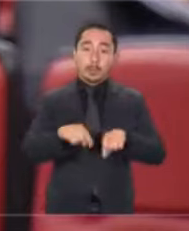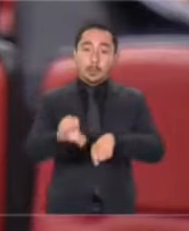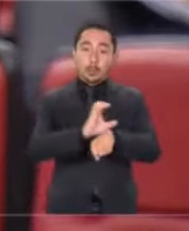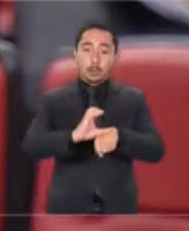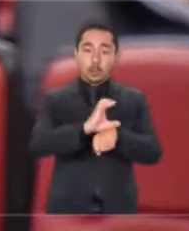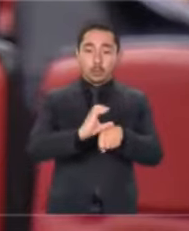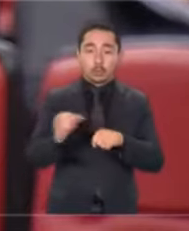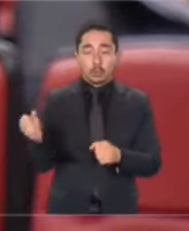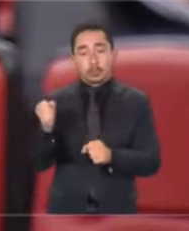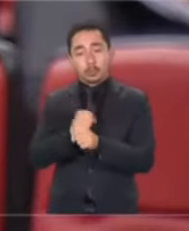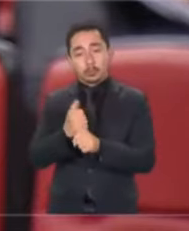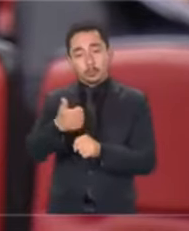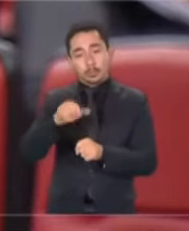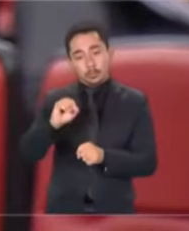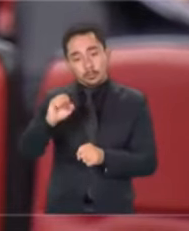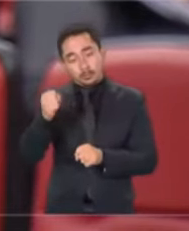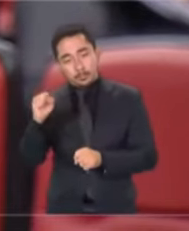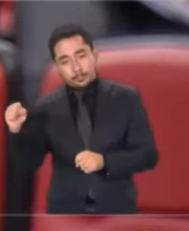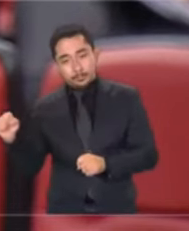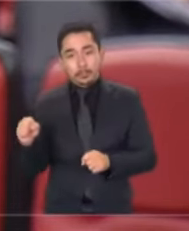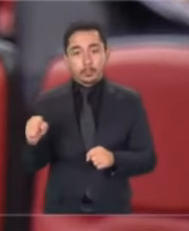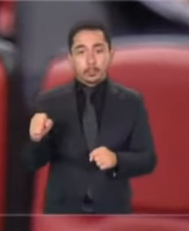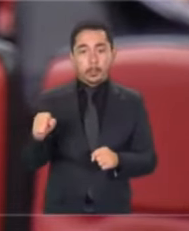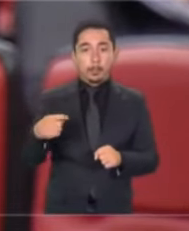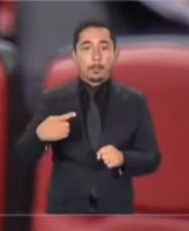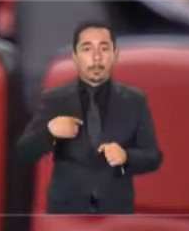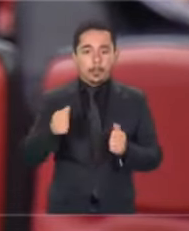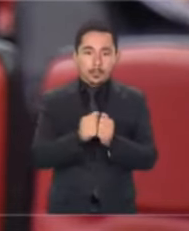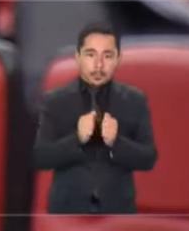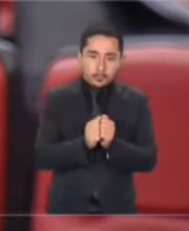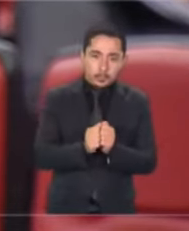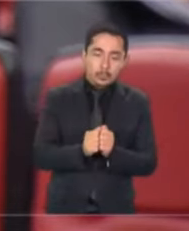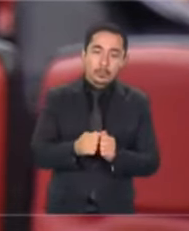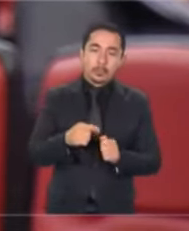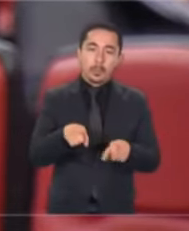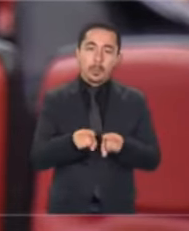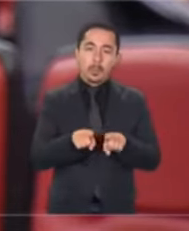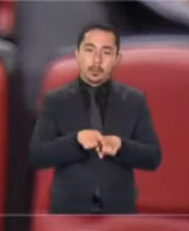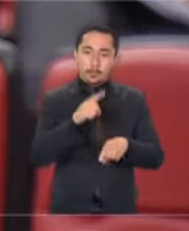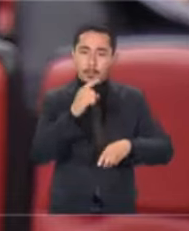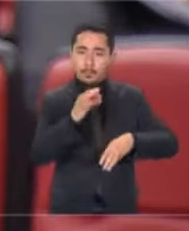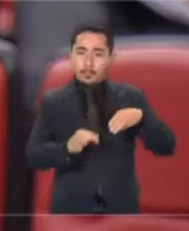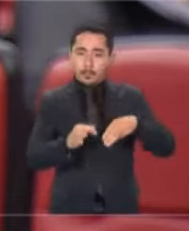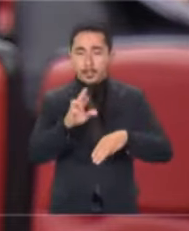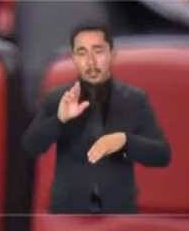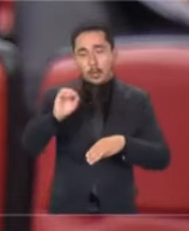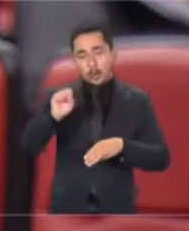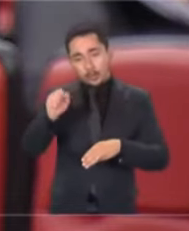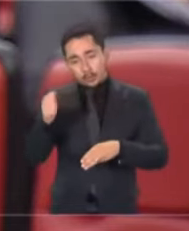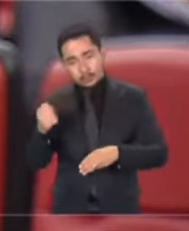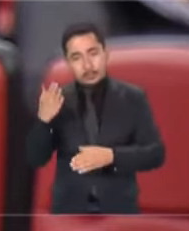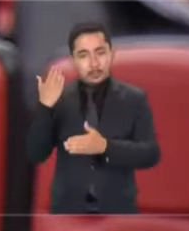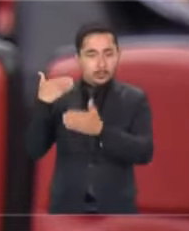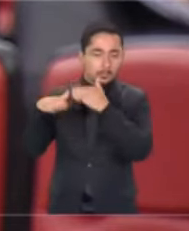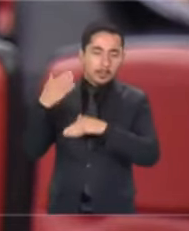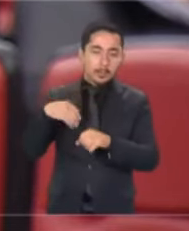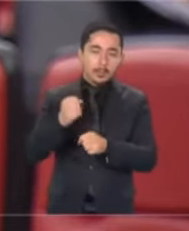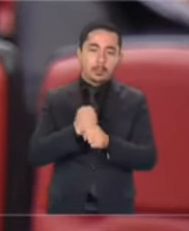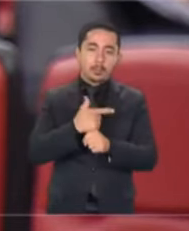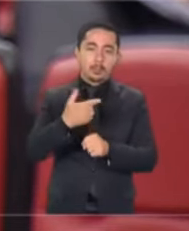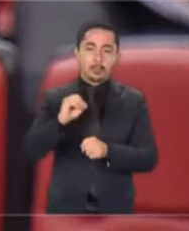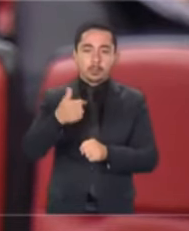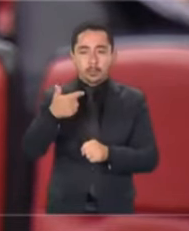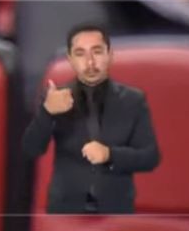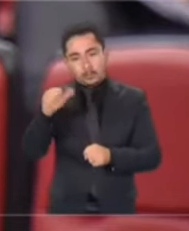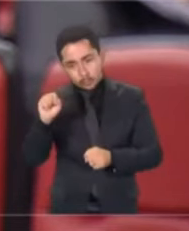e também pelo fato de que fui membro dessa casa ainda em 2018, sob batuta da ministra Rosa Weber, eu era estagiário, ainda cumpri os bancos de direito